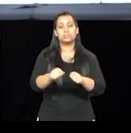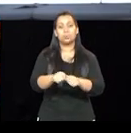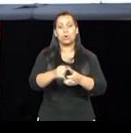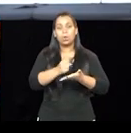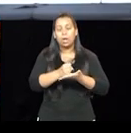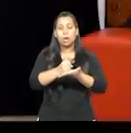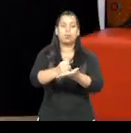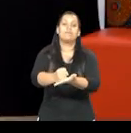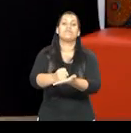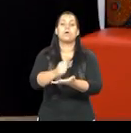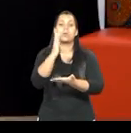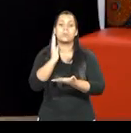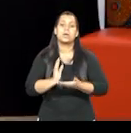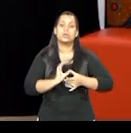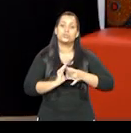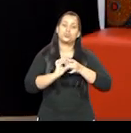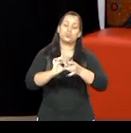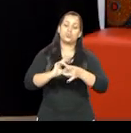braço.